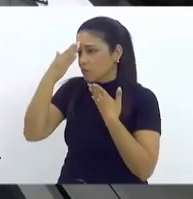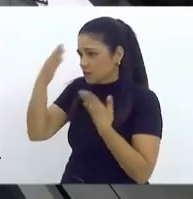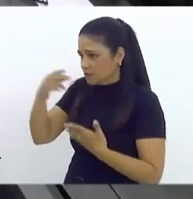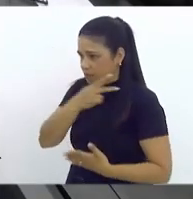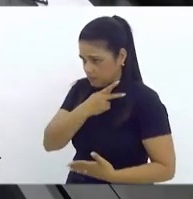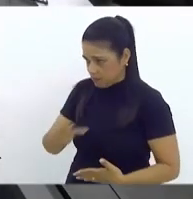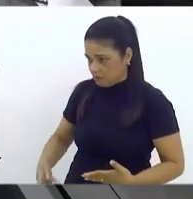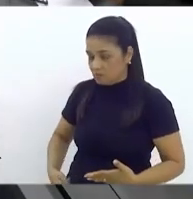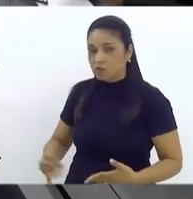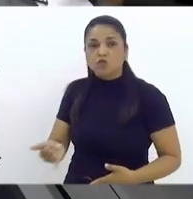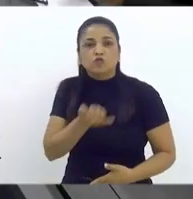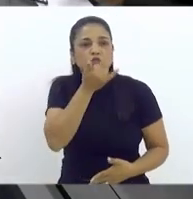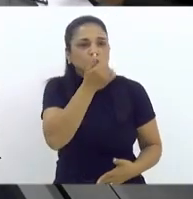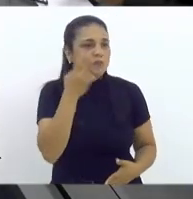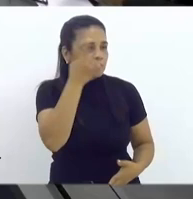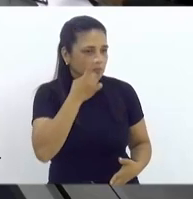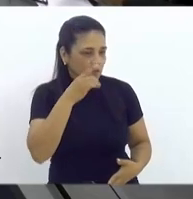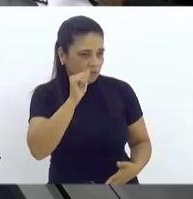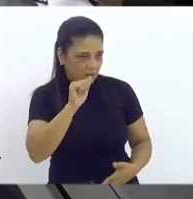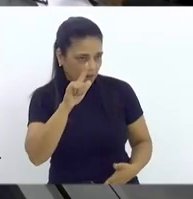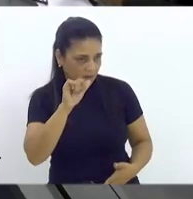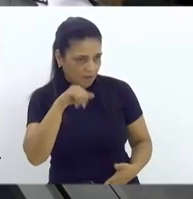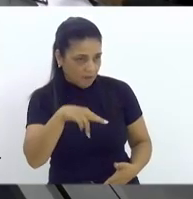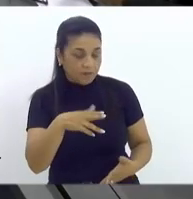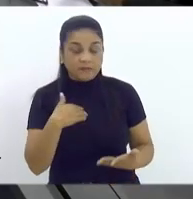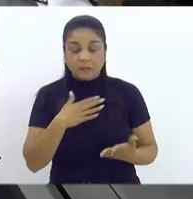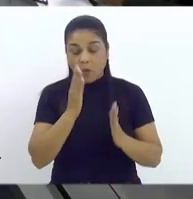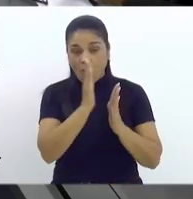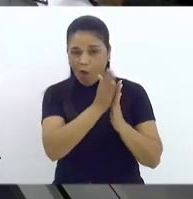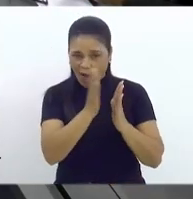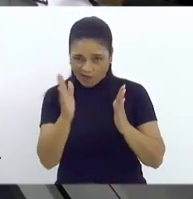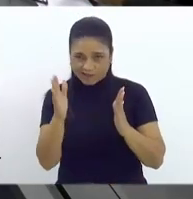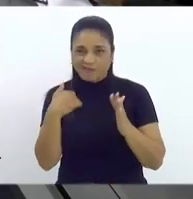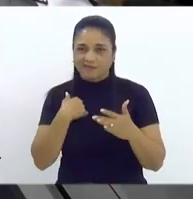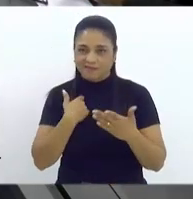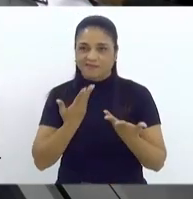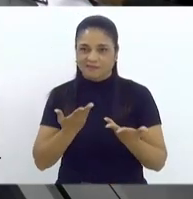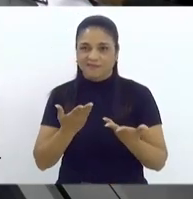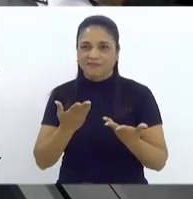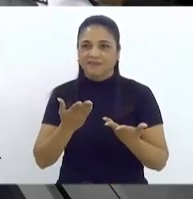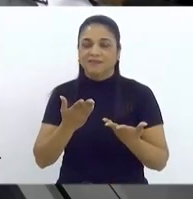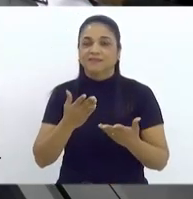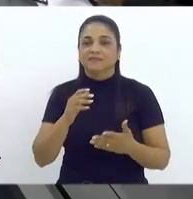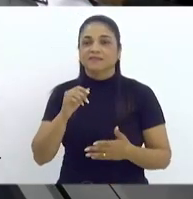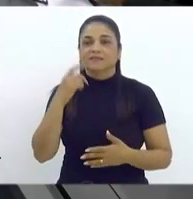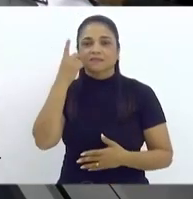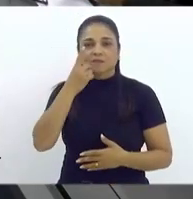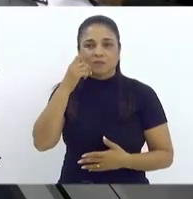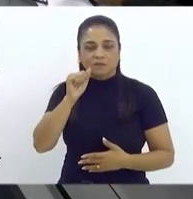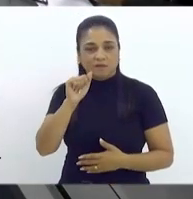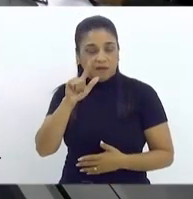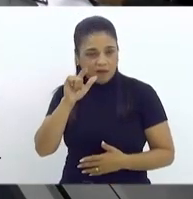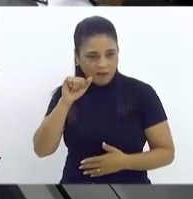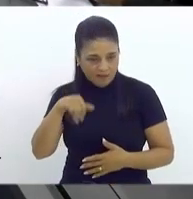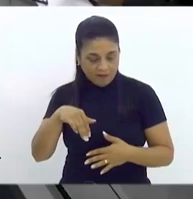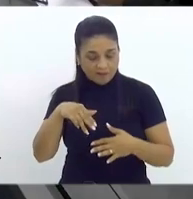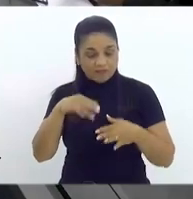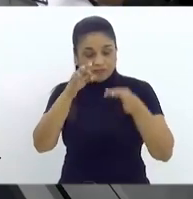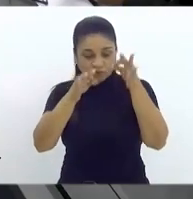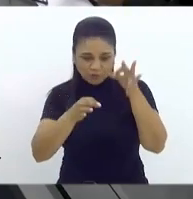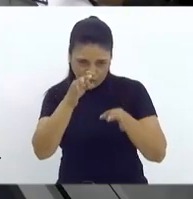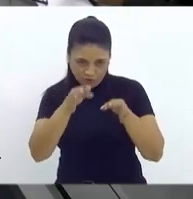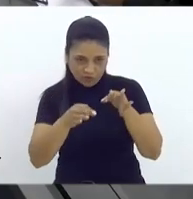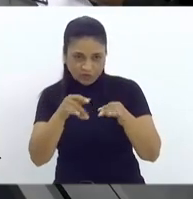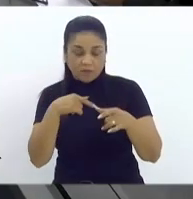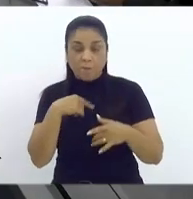Desculpa, deputado Alan. Não, a excelência ia fazer a intervenção. Só uma questão de ordem Questão de ordem, então, para o deputado Alan. Então, uma questão de justiça aqui, uma vez